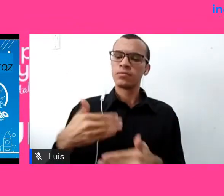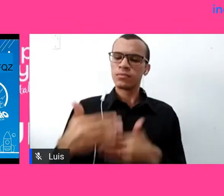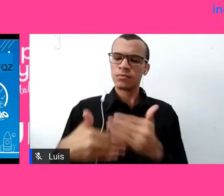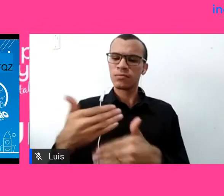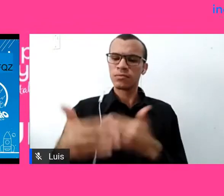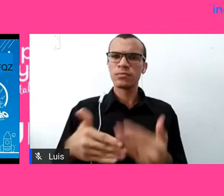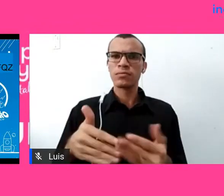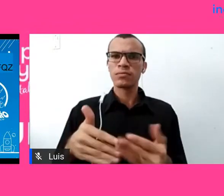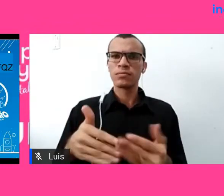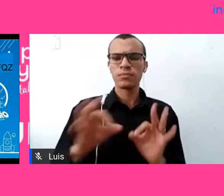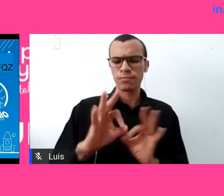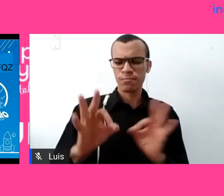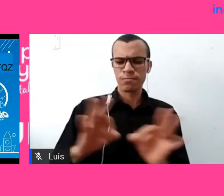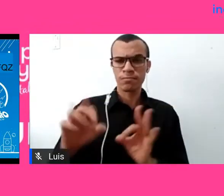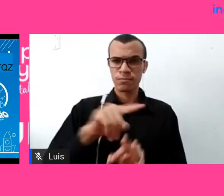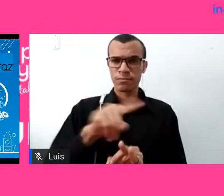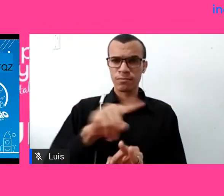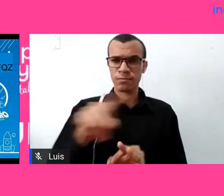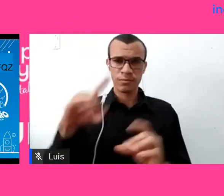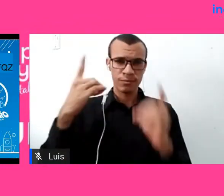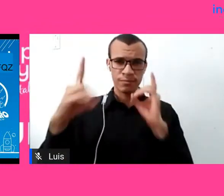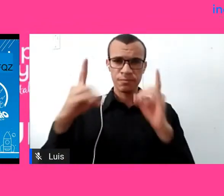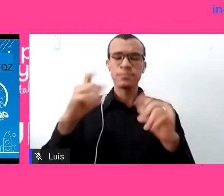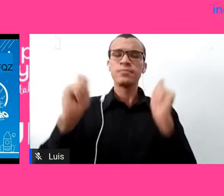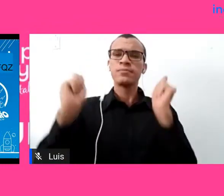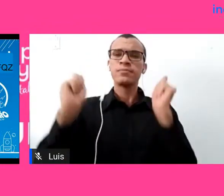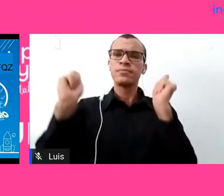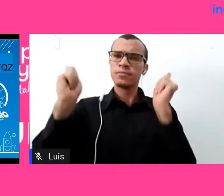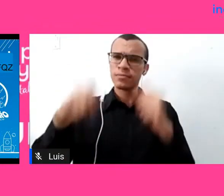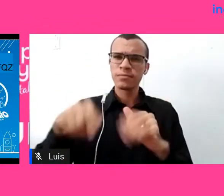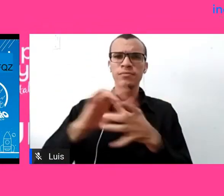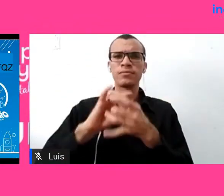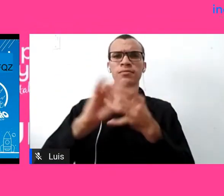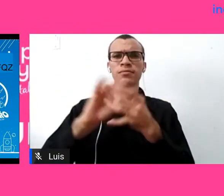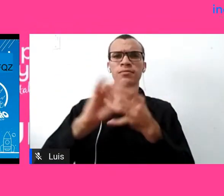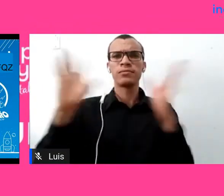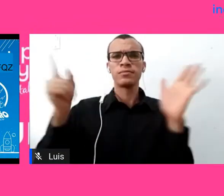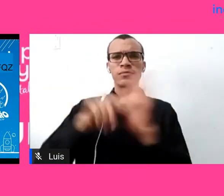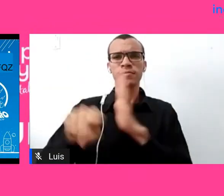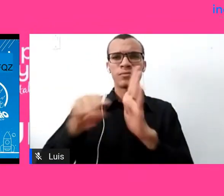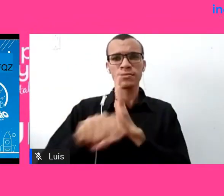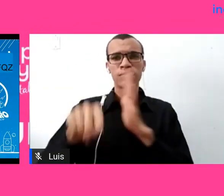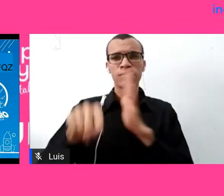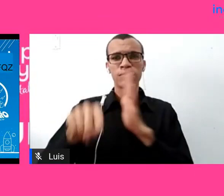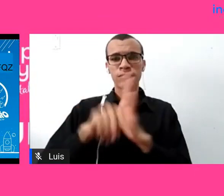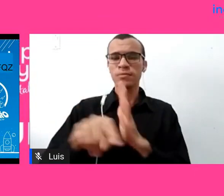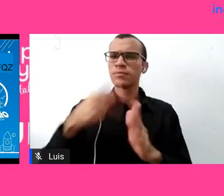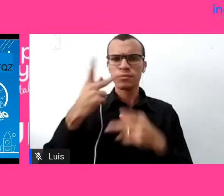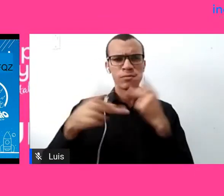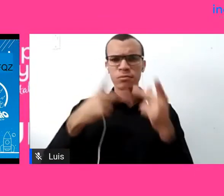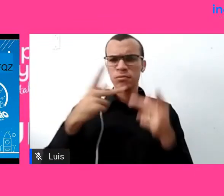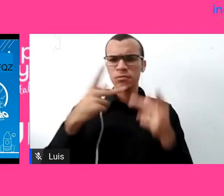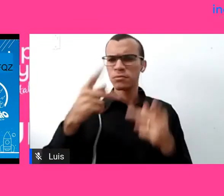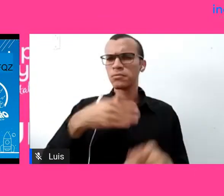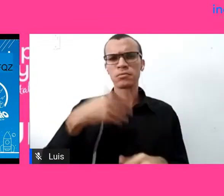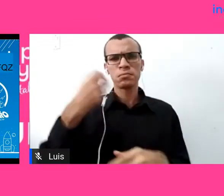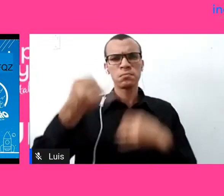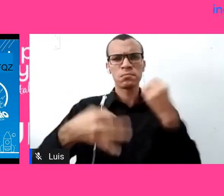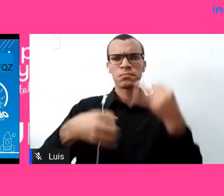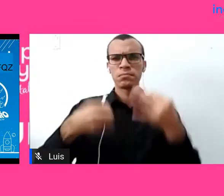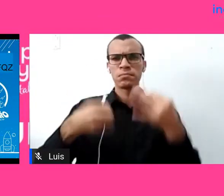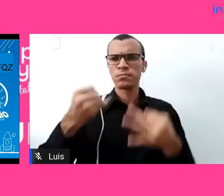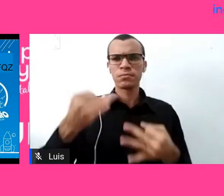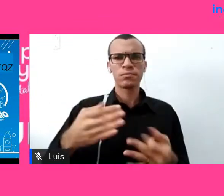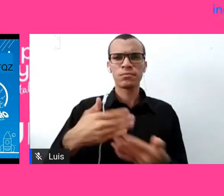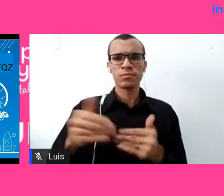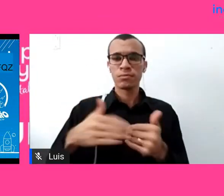construção alguém tiver dúvidas, eu peço que mande a pergunta durante a nossa fala mesmo, que aí eu vou orientando. Eu vou tentar